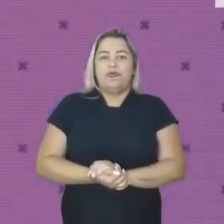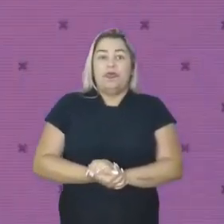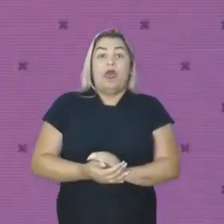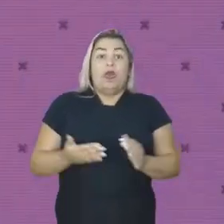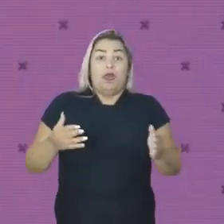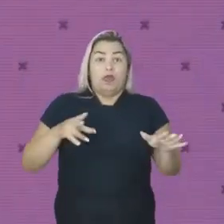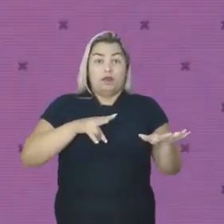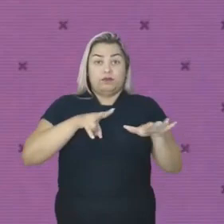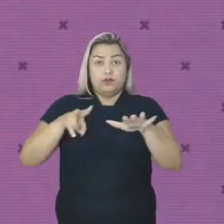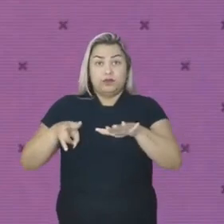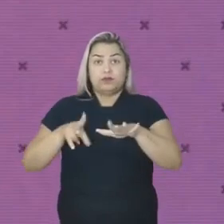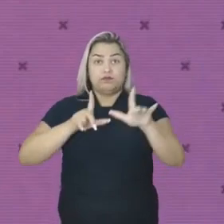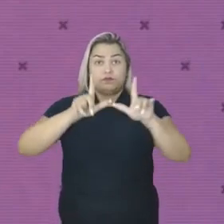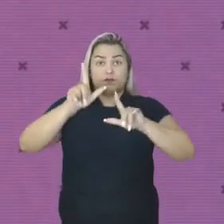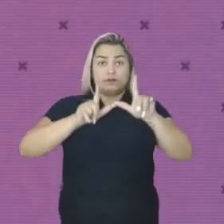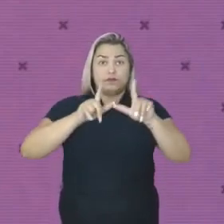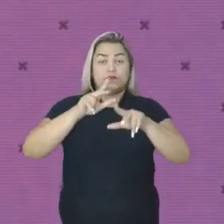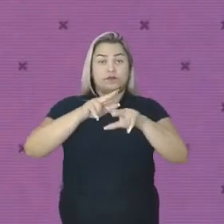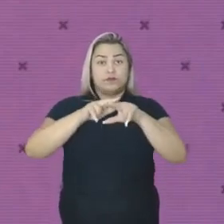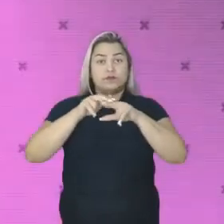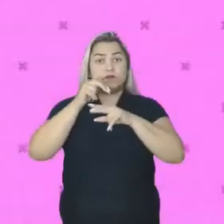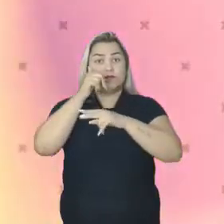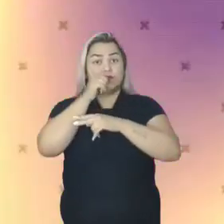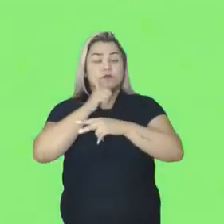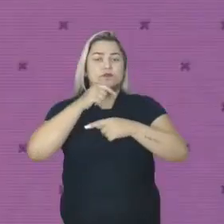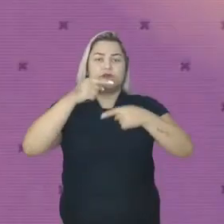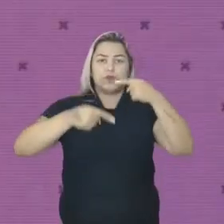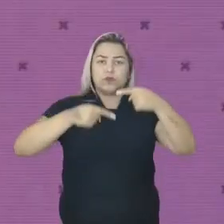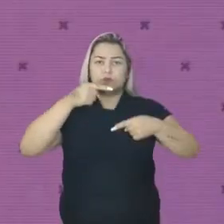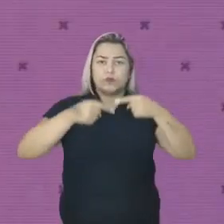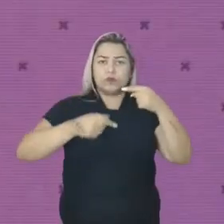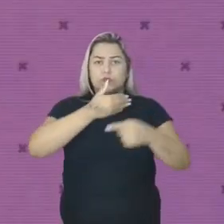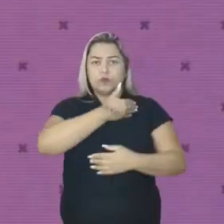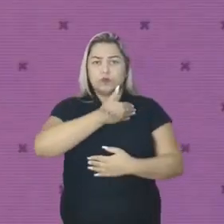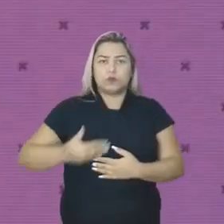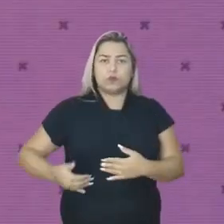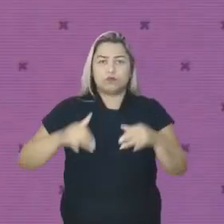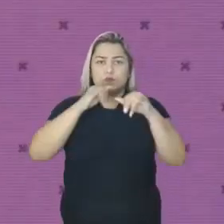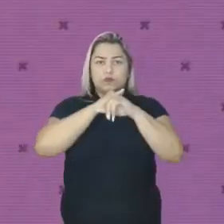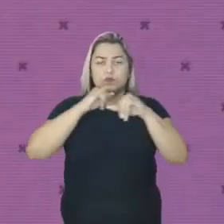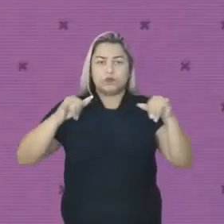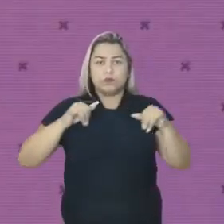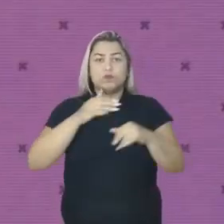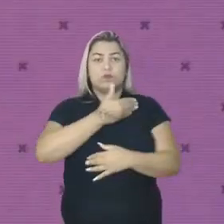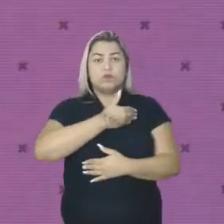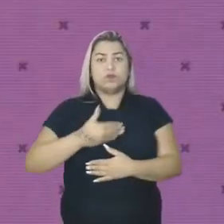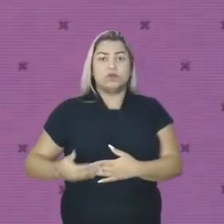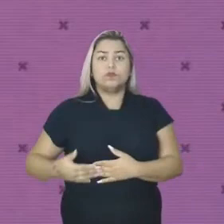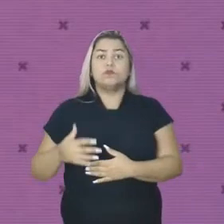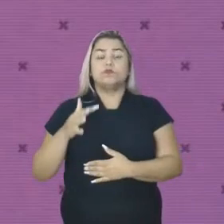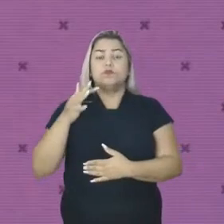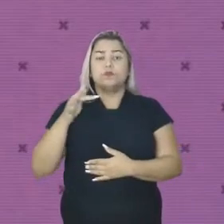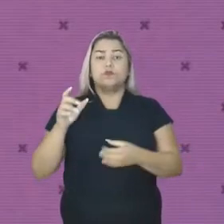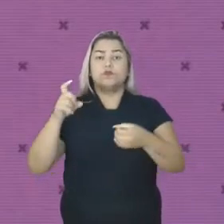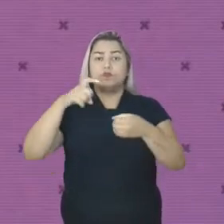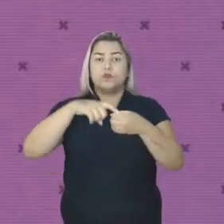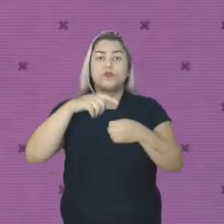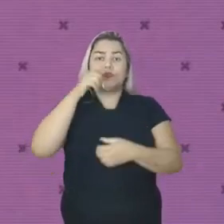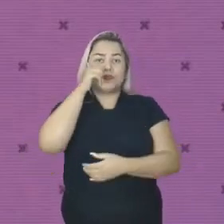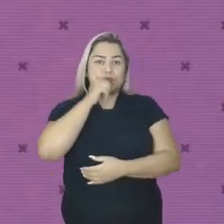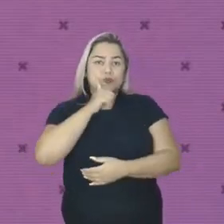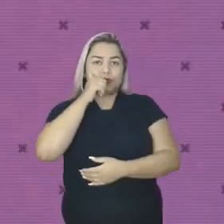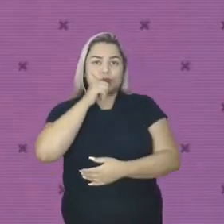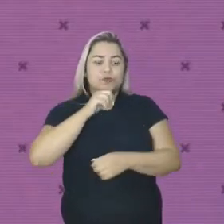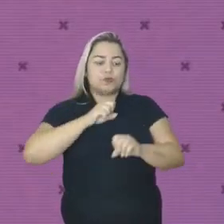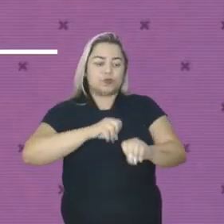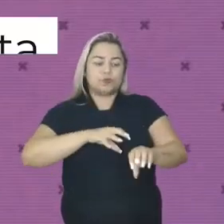Nesta semana, o TV Elas por Elas Formação fala sobre as políticas públicas anunciadas pelo governo federal voltadas para as mulheres. E